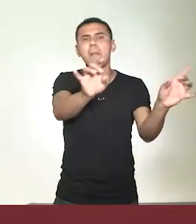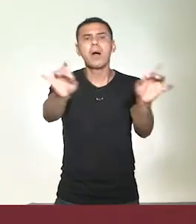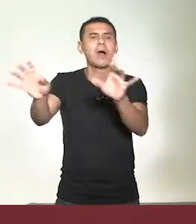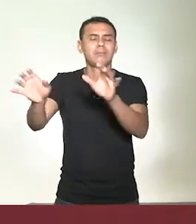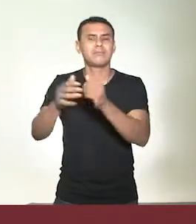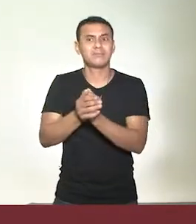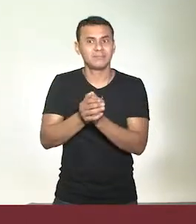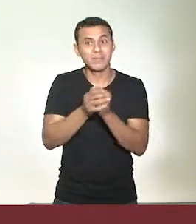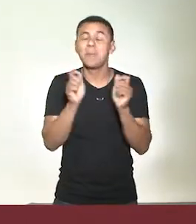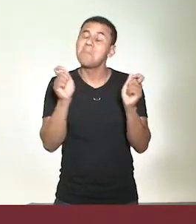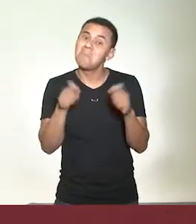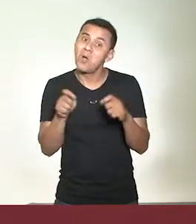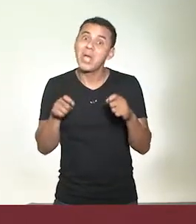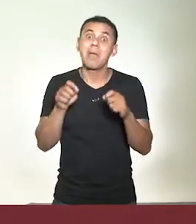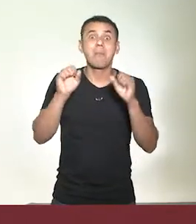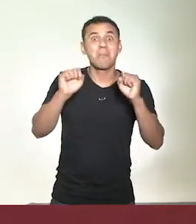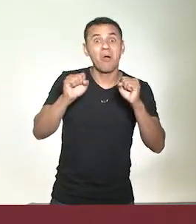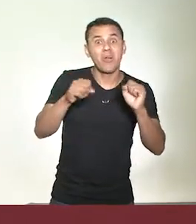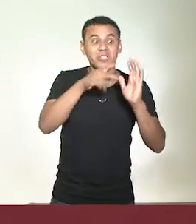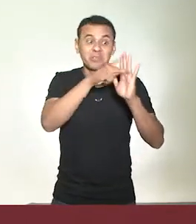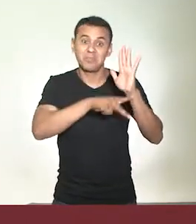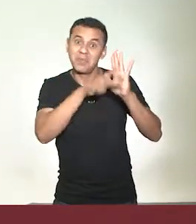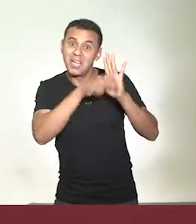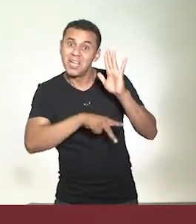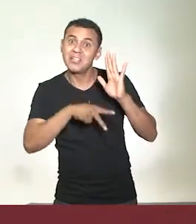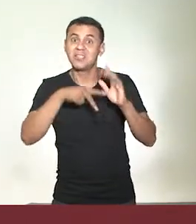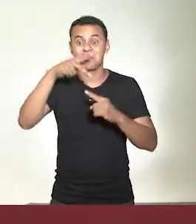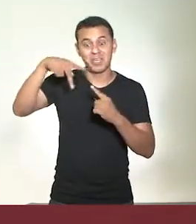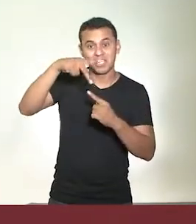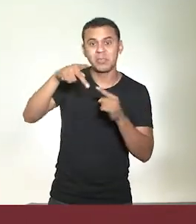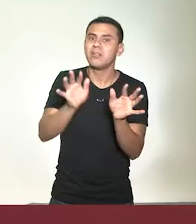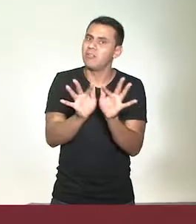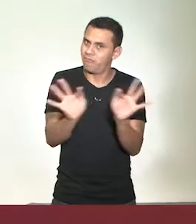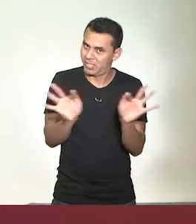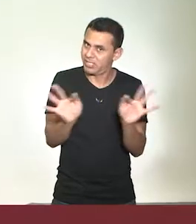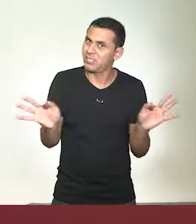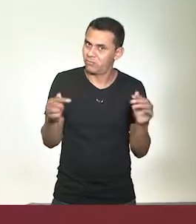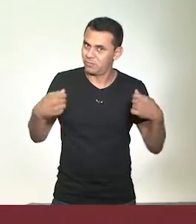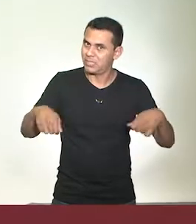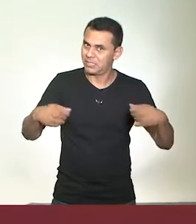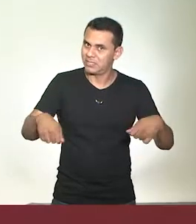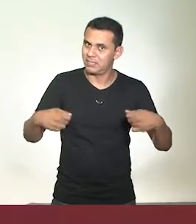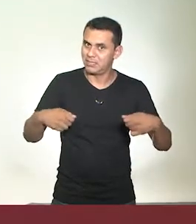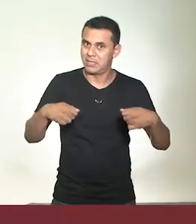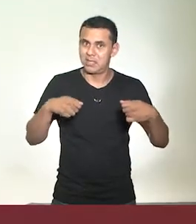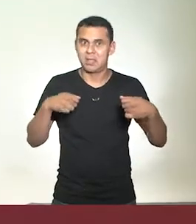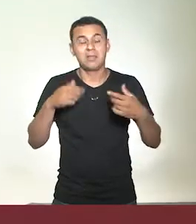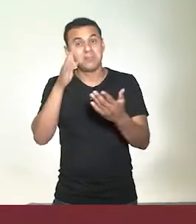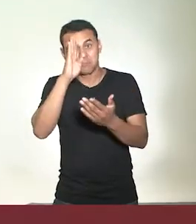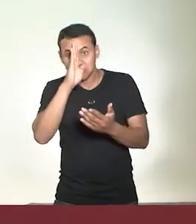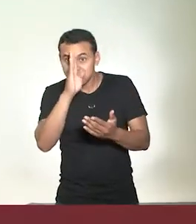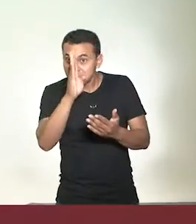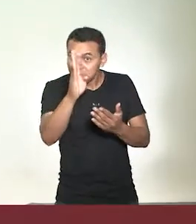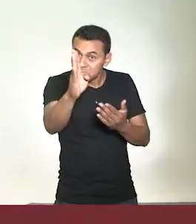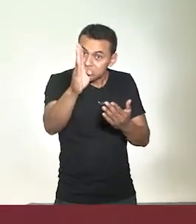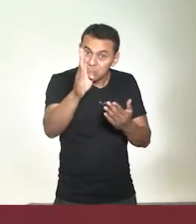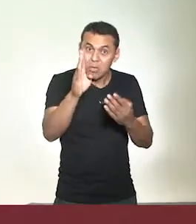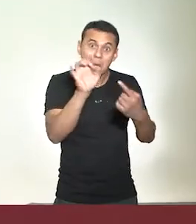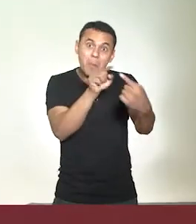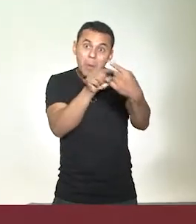digo mais ou menos é porque plano planejamento ele é flexível e pode precisa ter um